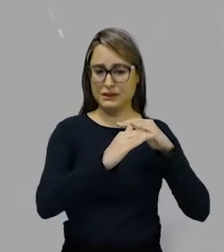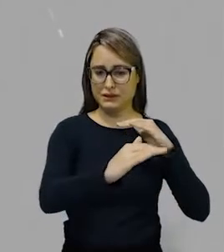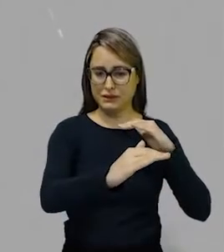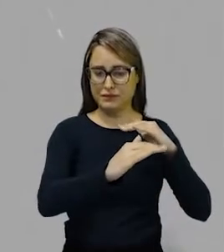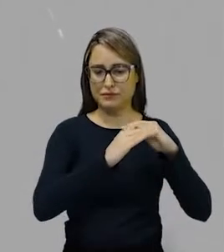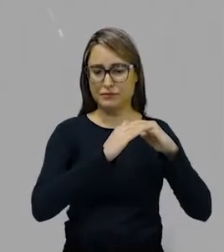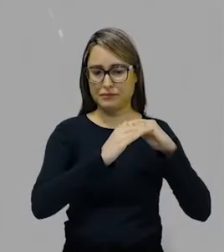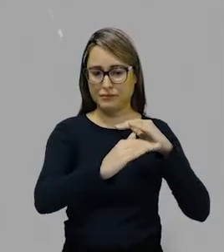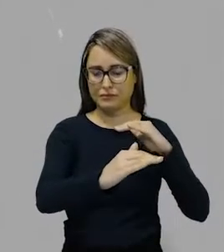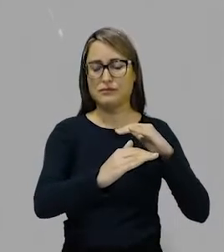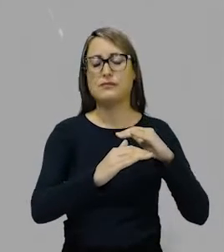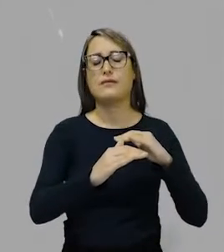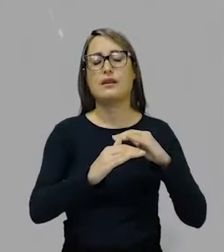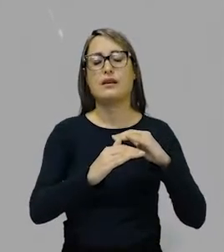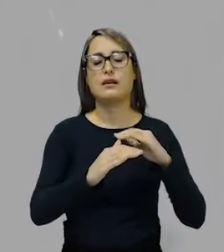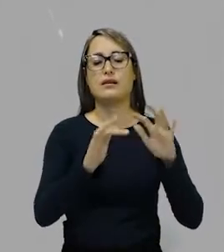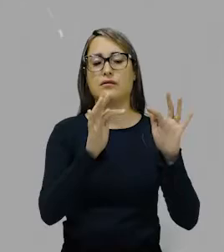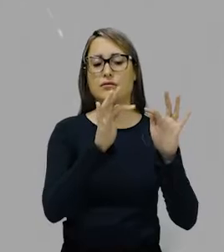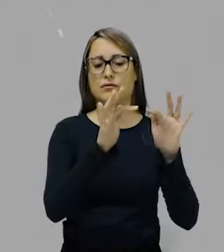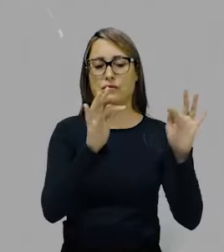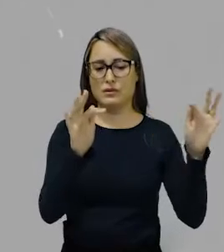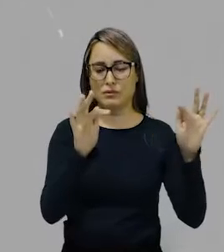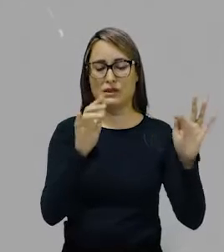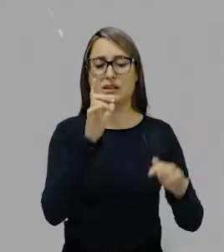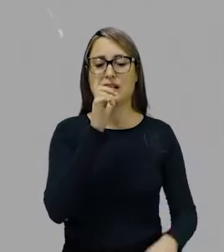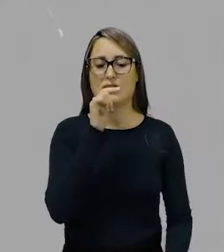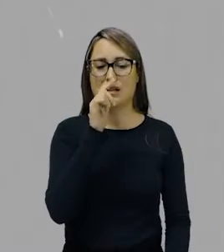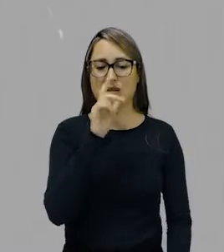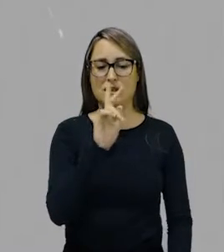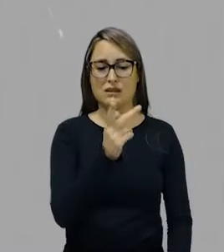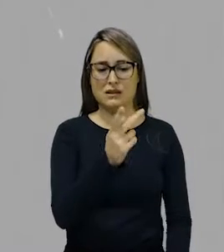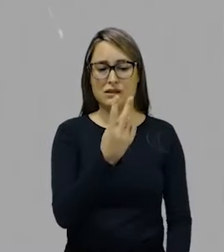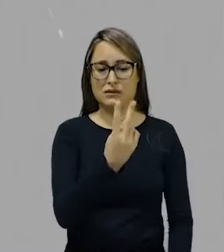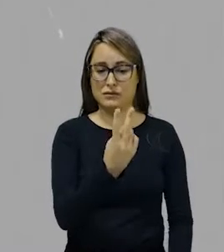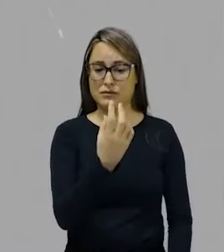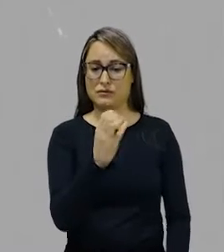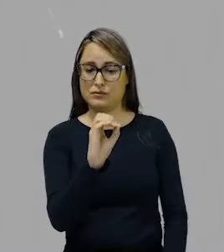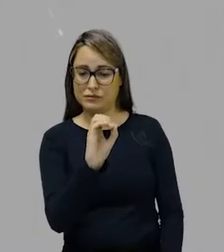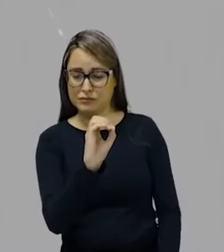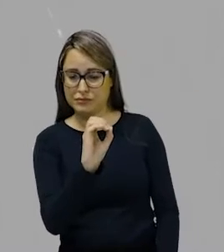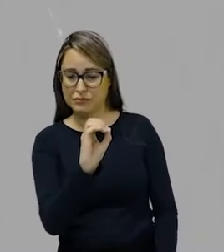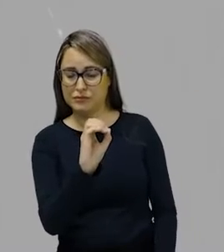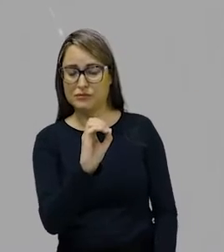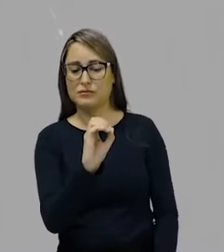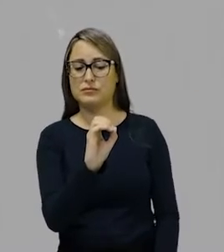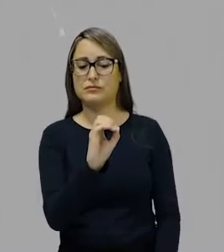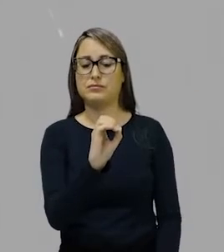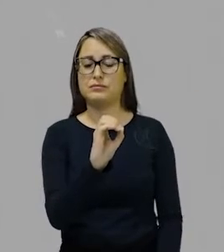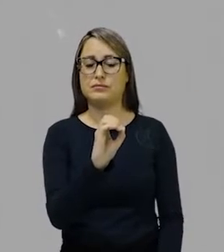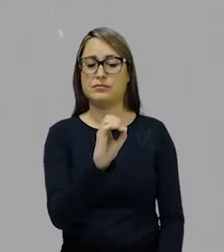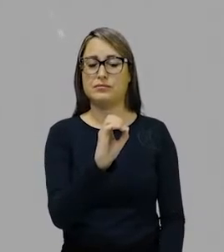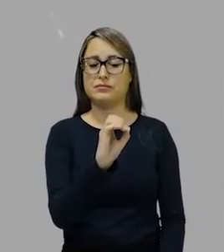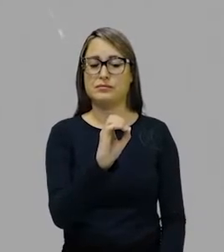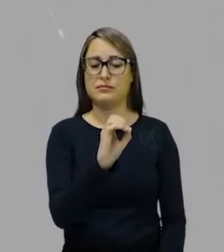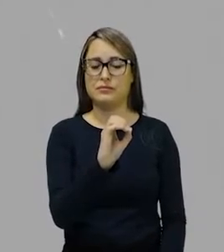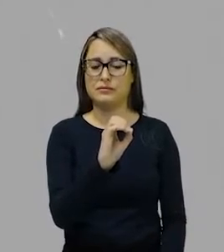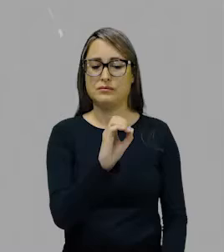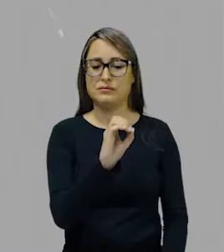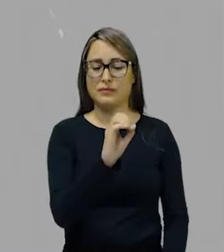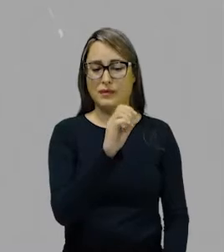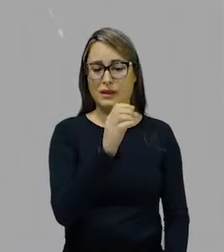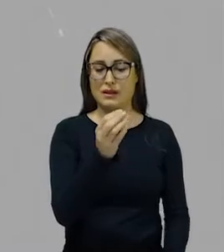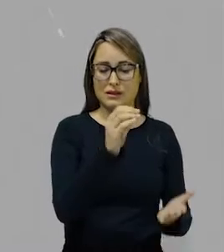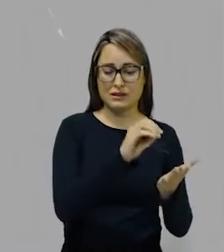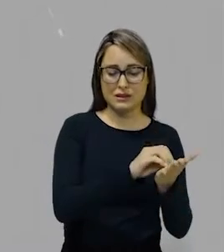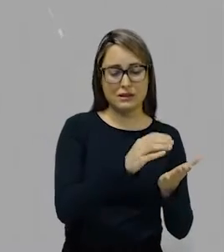você escrever a fórmula da água, né, H2O, você vai, essa escrita no